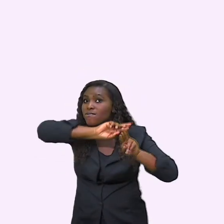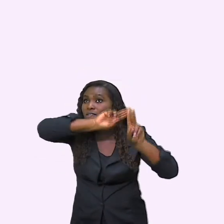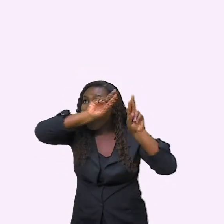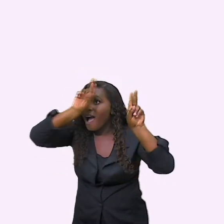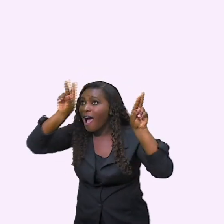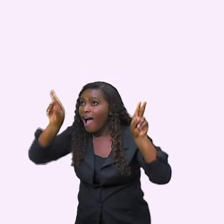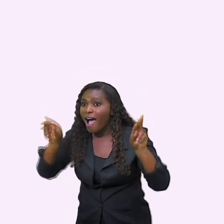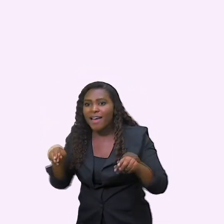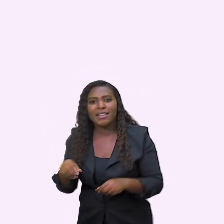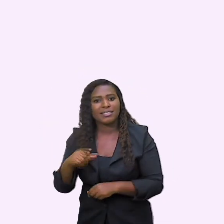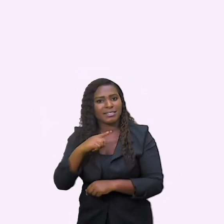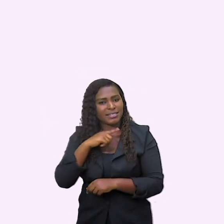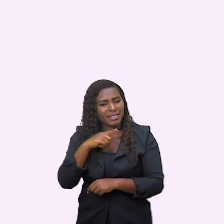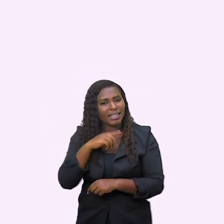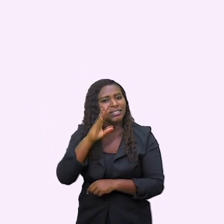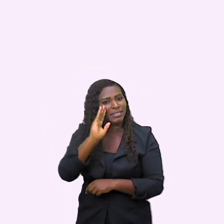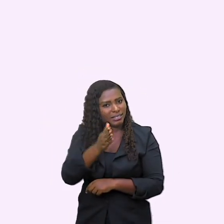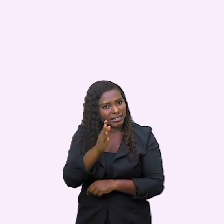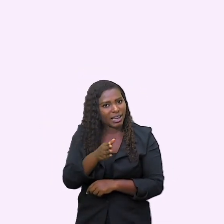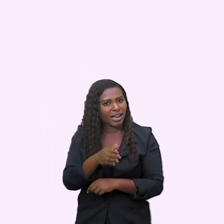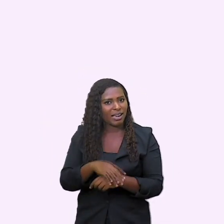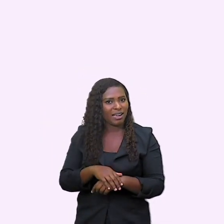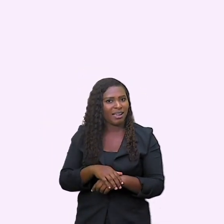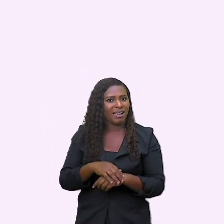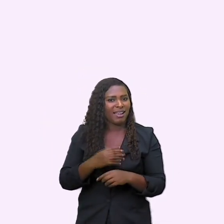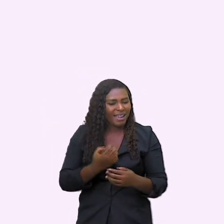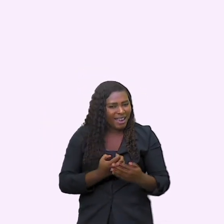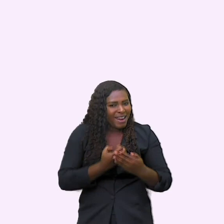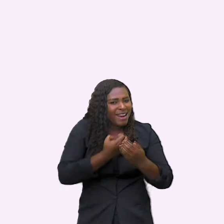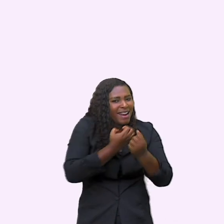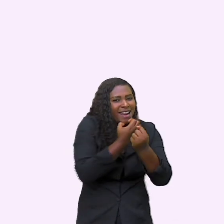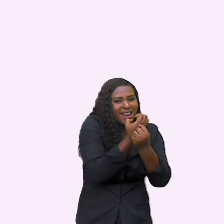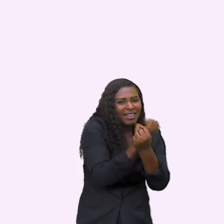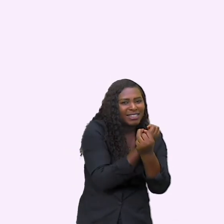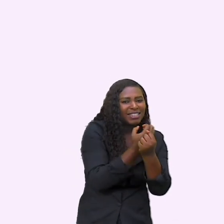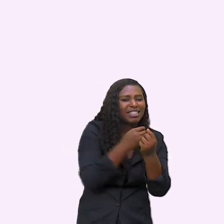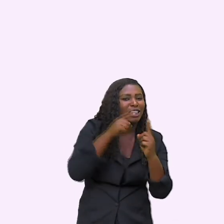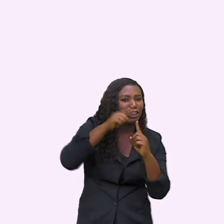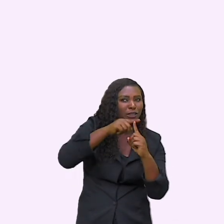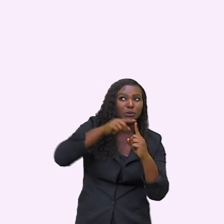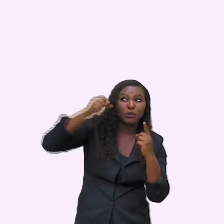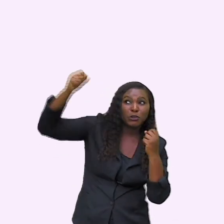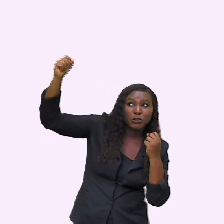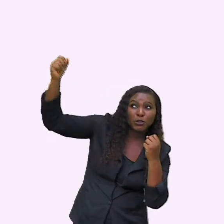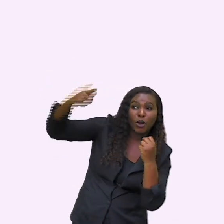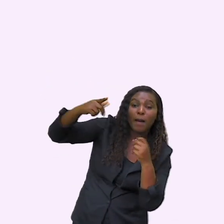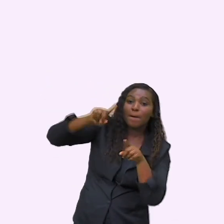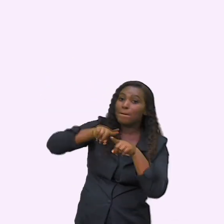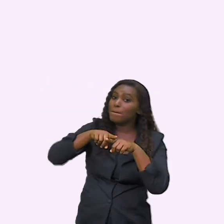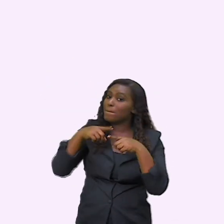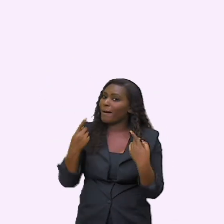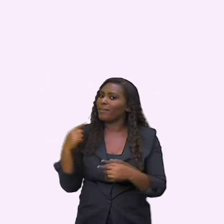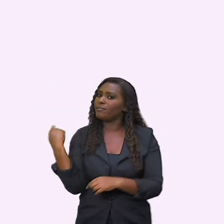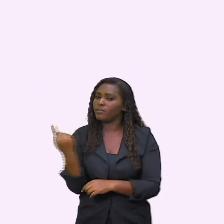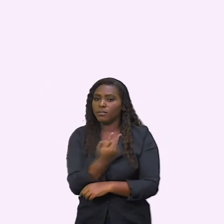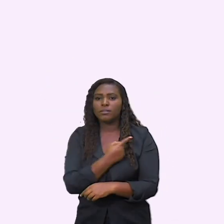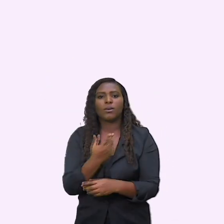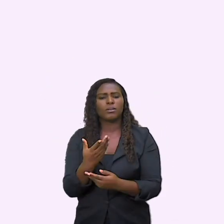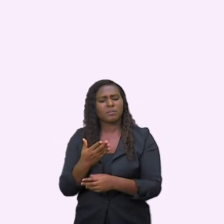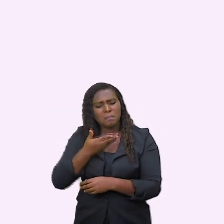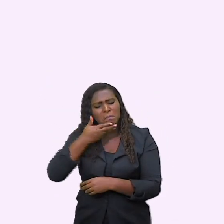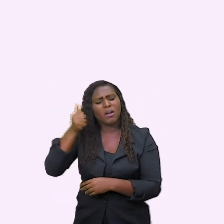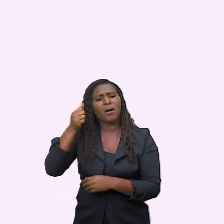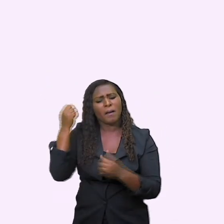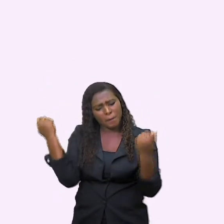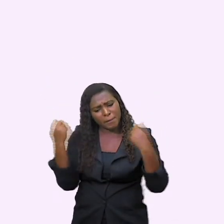desse tipo de energia solar. Mas a gente ainda pode melhorar ainda mais essa condição e aproveitar